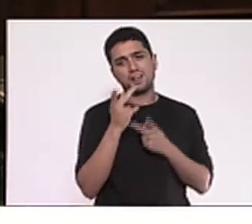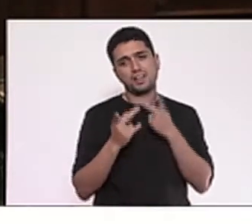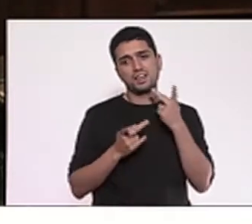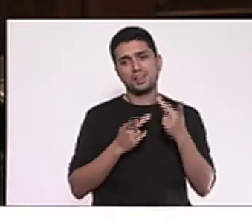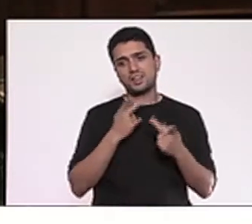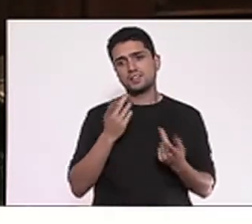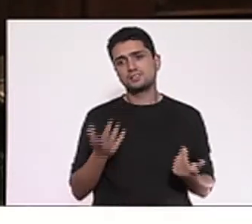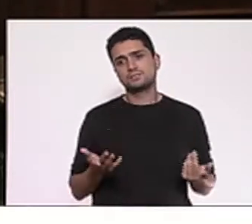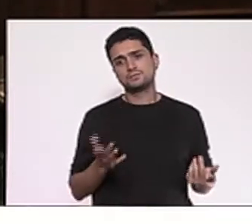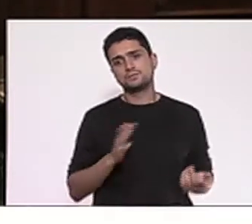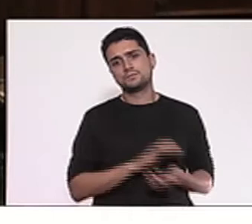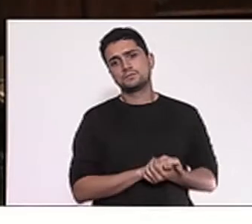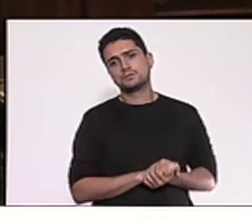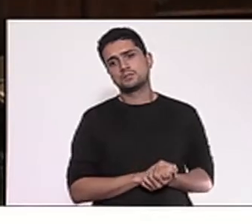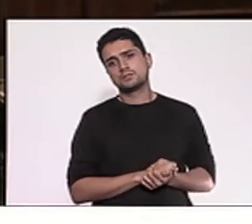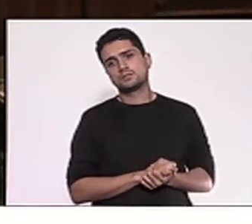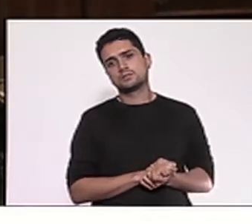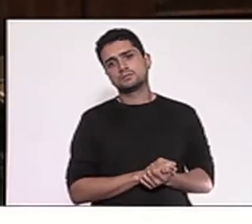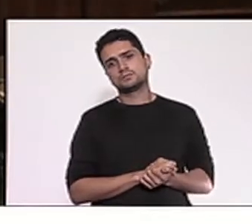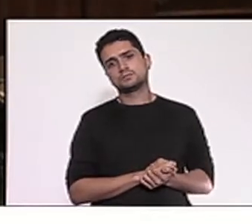faz o enfrentamento claro.